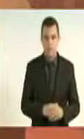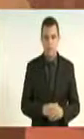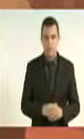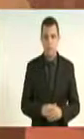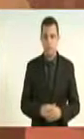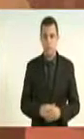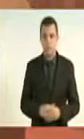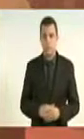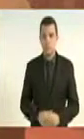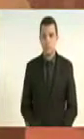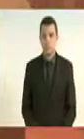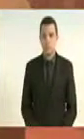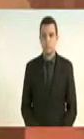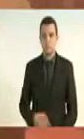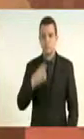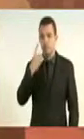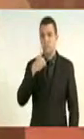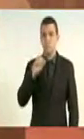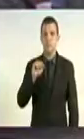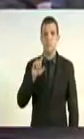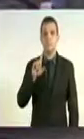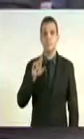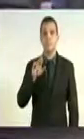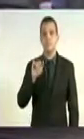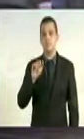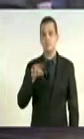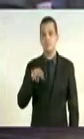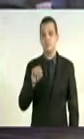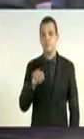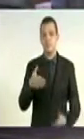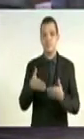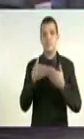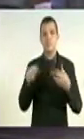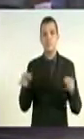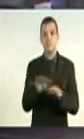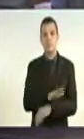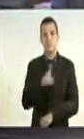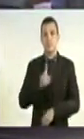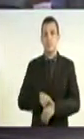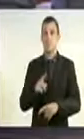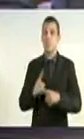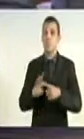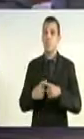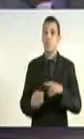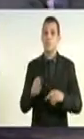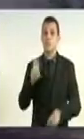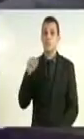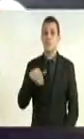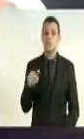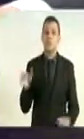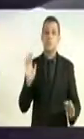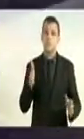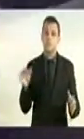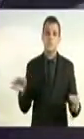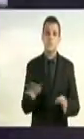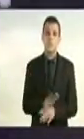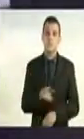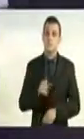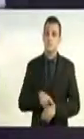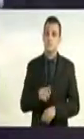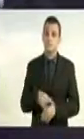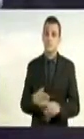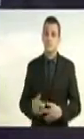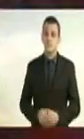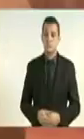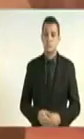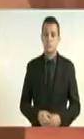Fábio. Deputado Adriano, por gentileza, eu pediria só que concluísse, porque já excedeu em 5 minutos o tempo do grande expediente. Só para dizer, deputado, que